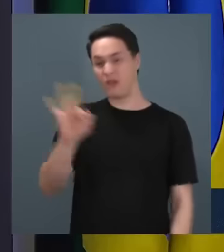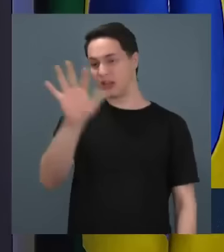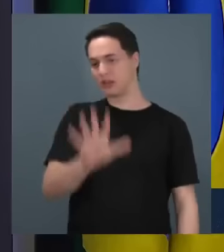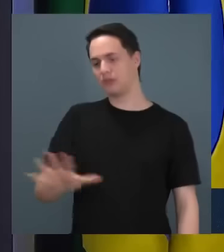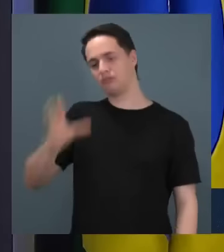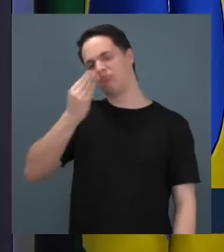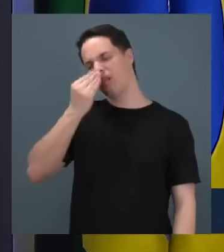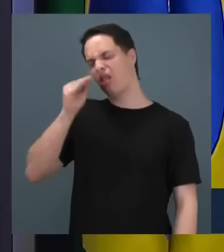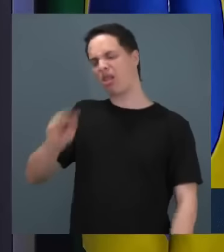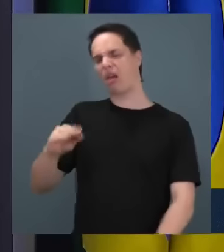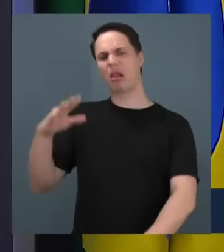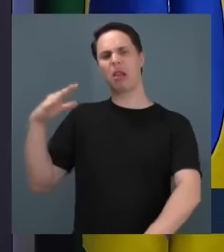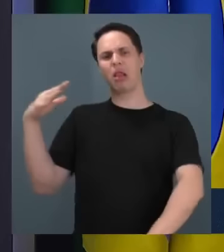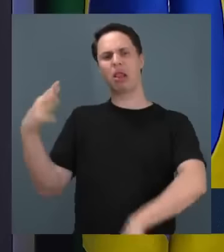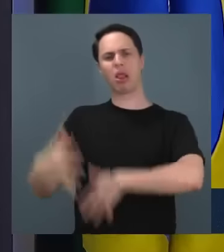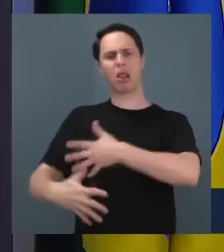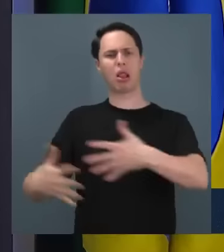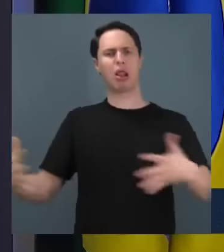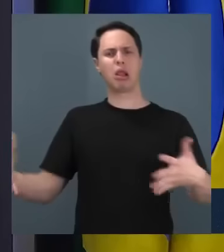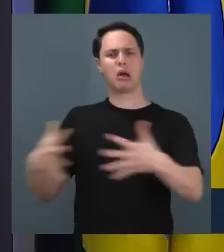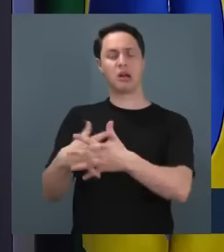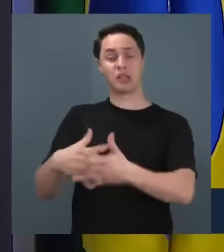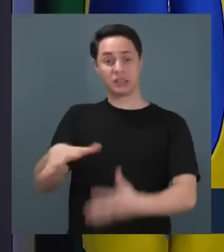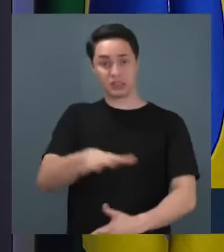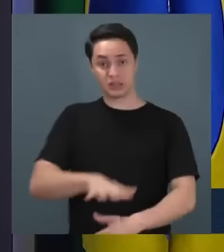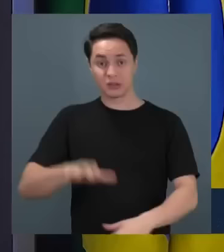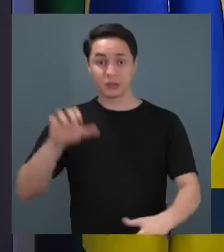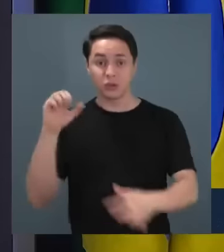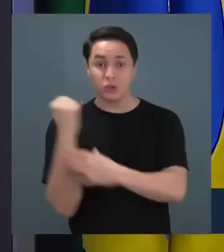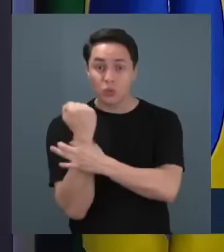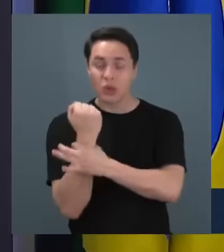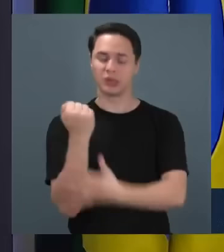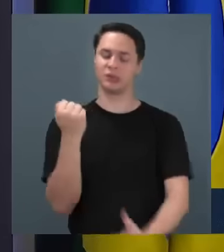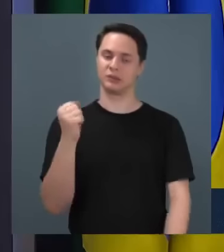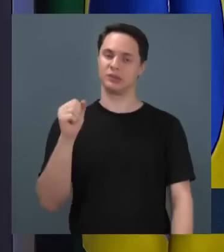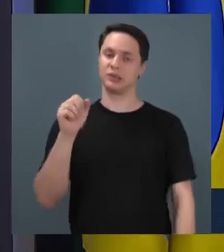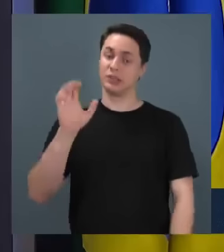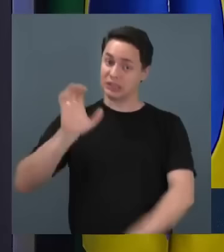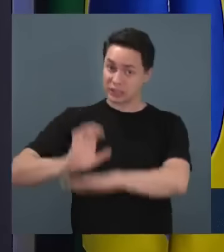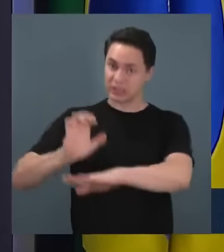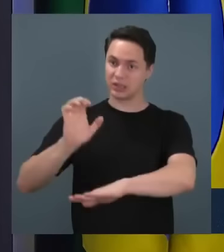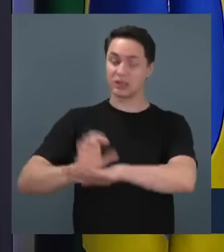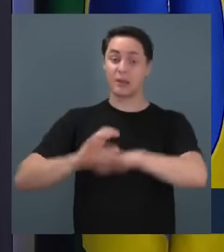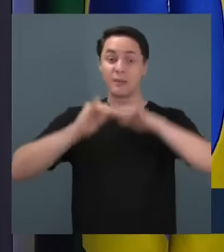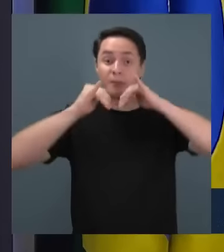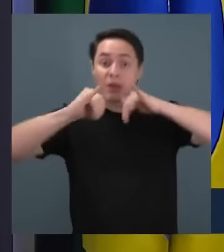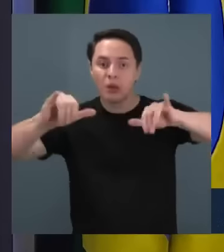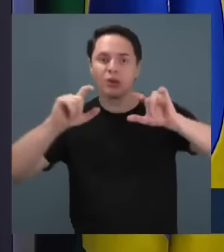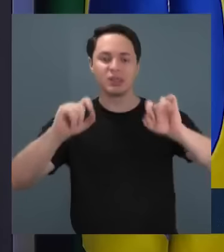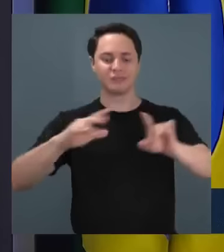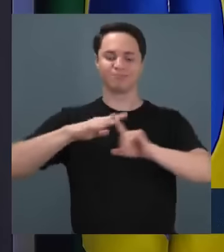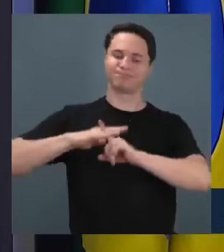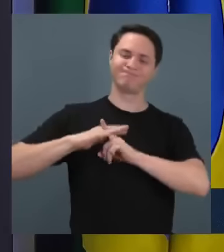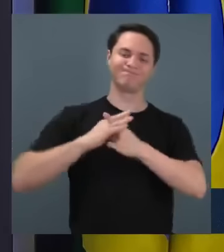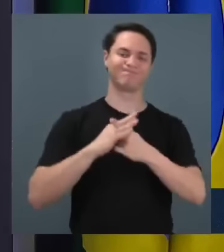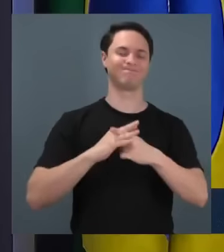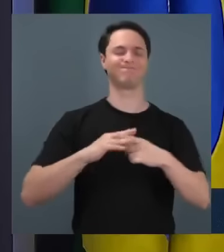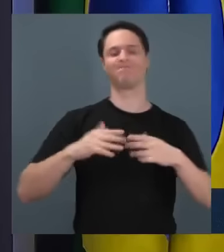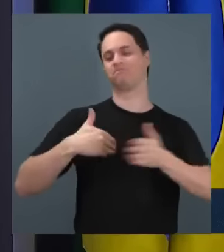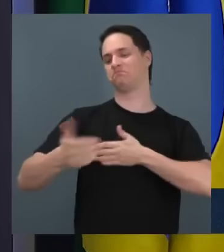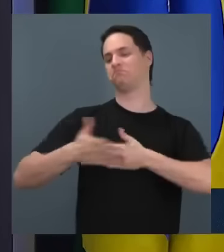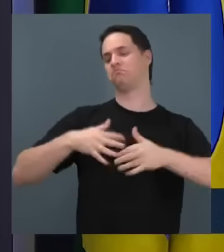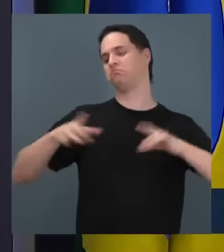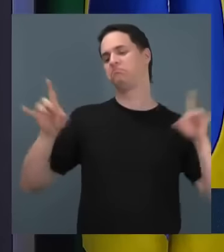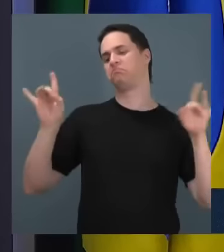colapso completo na segurança de um ente federativo, passa a mensagem de que a situação pode continuar como